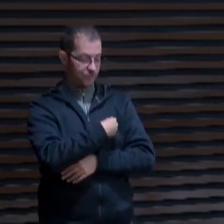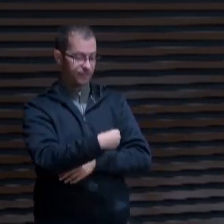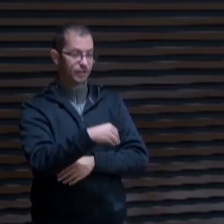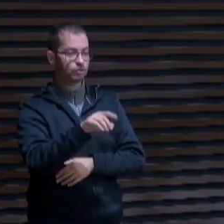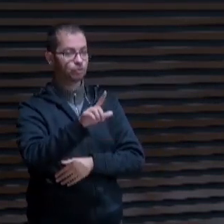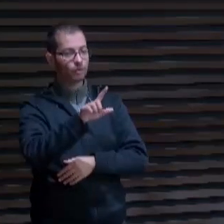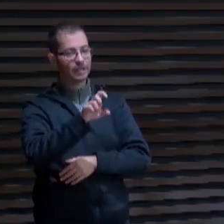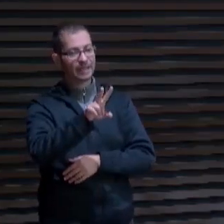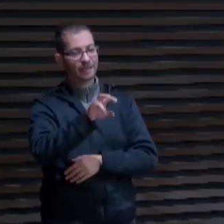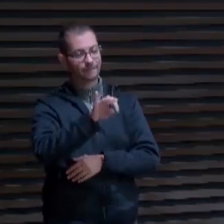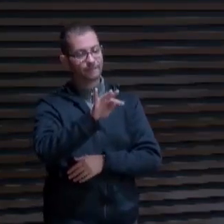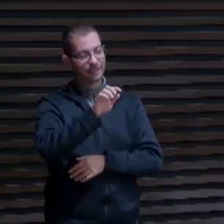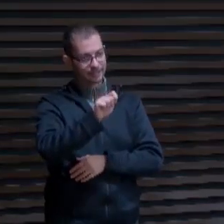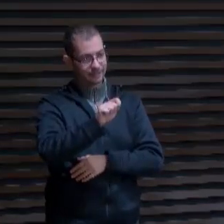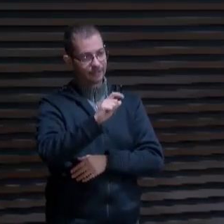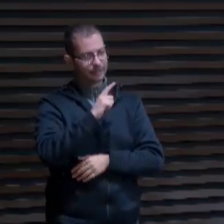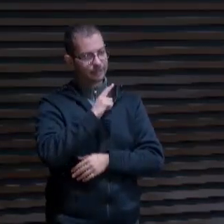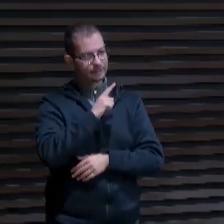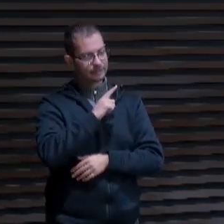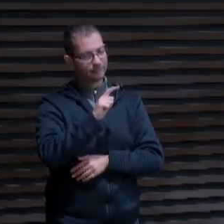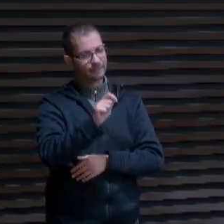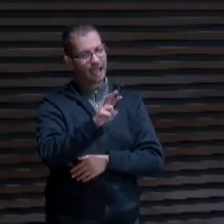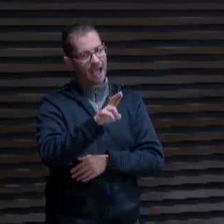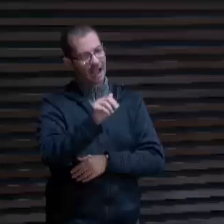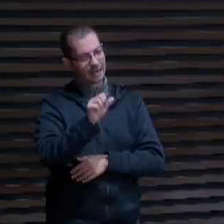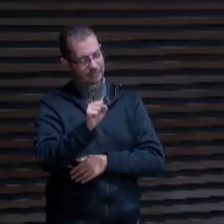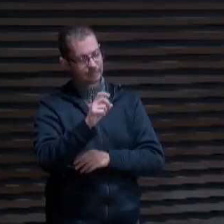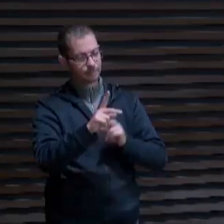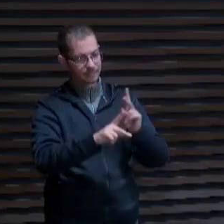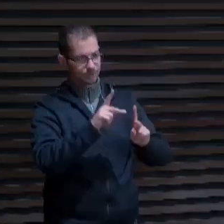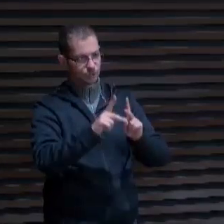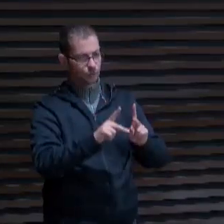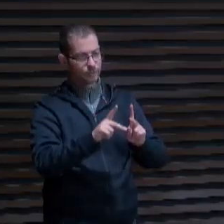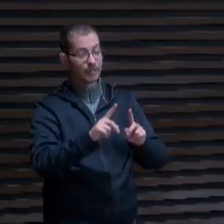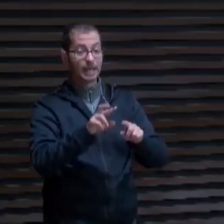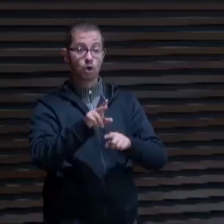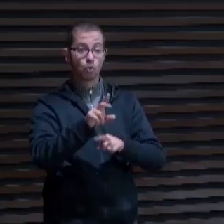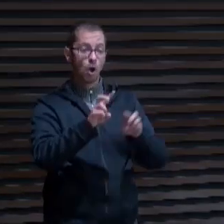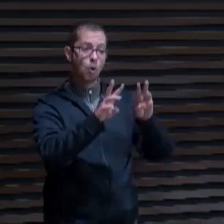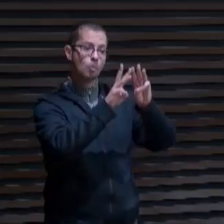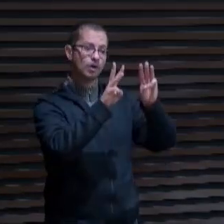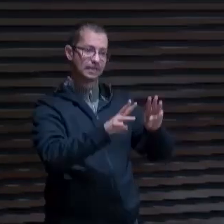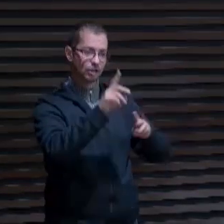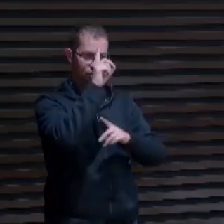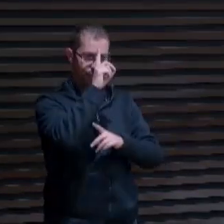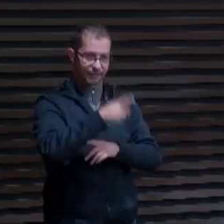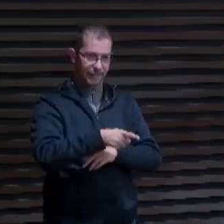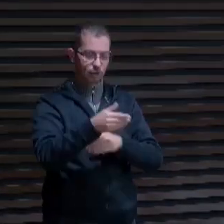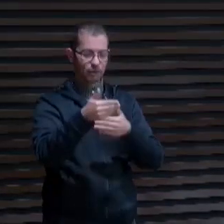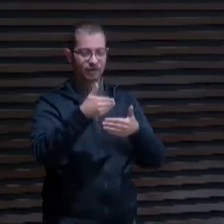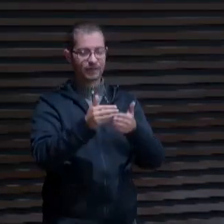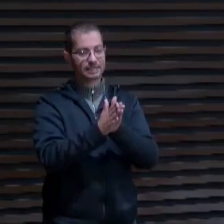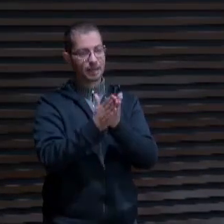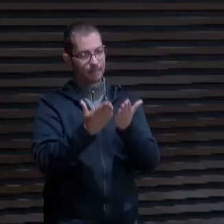trouxeram a arca de Deus aos ombros, pelas varas que nela estavam, como Moisés tinha ordenado, segundo a palavra do